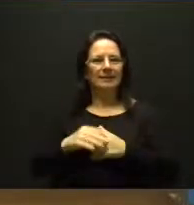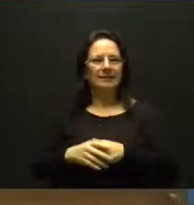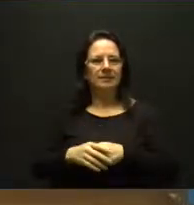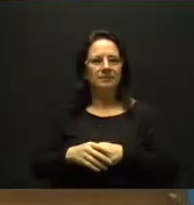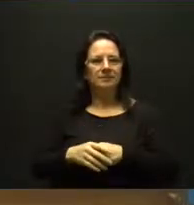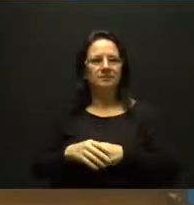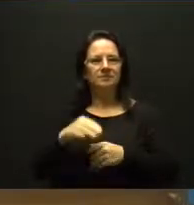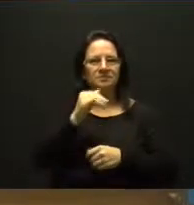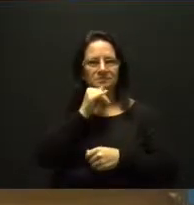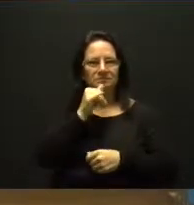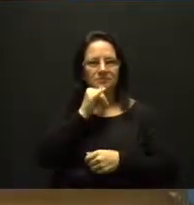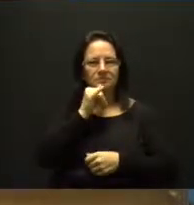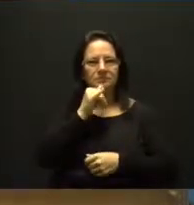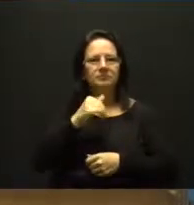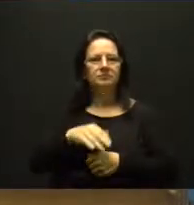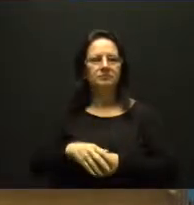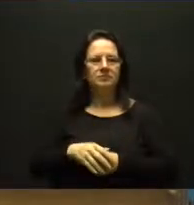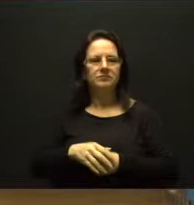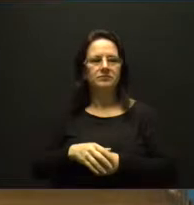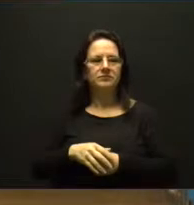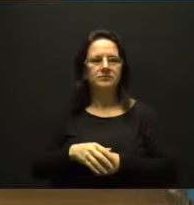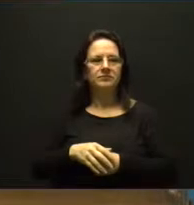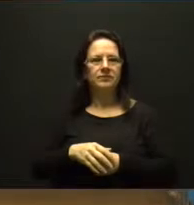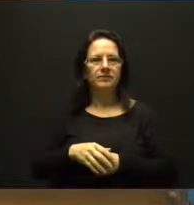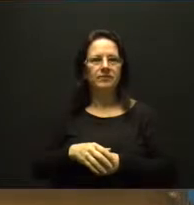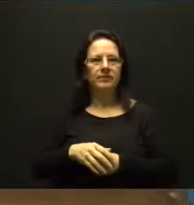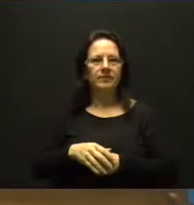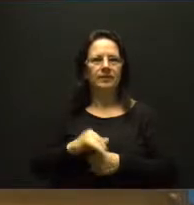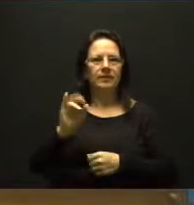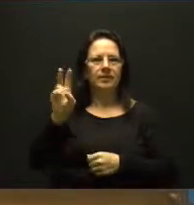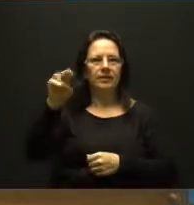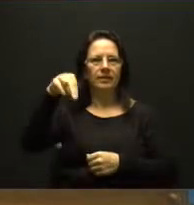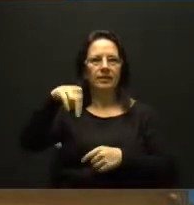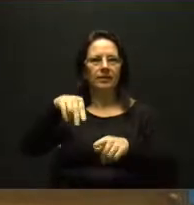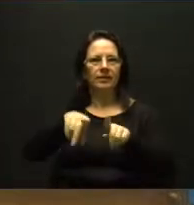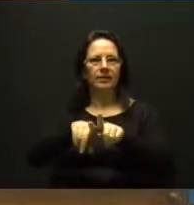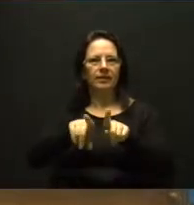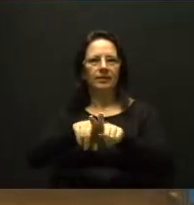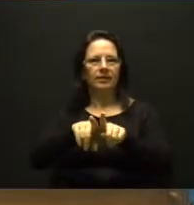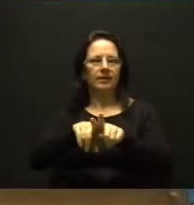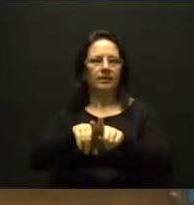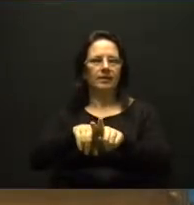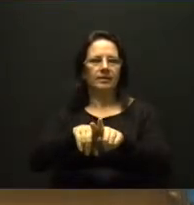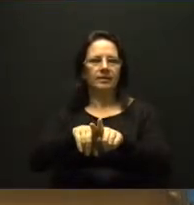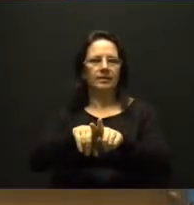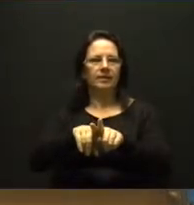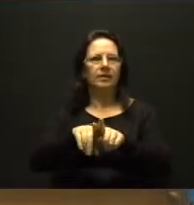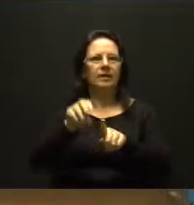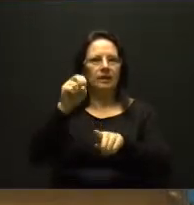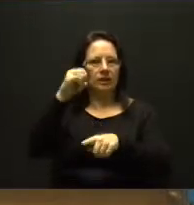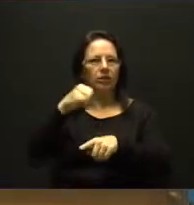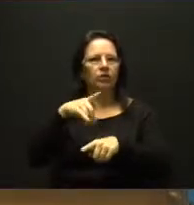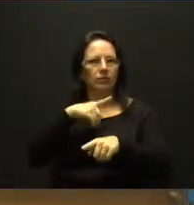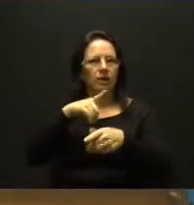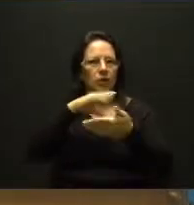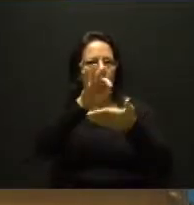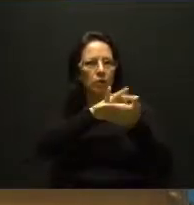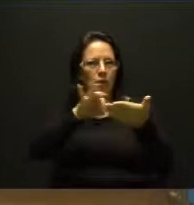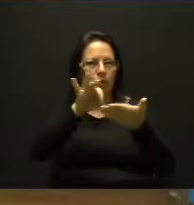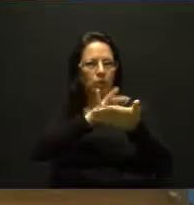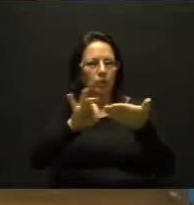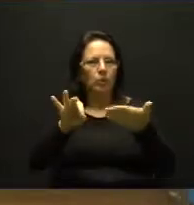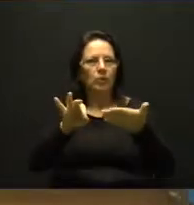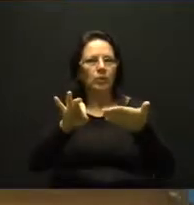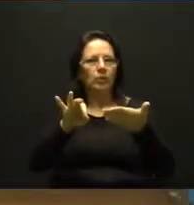por exemplo voltando à minha fala vereador e vai do branco que gosta de questionar essas coisas também se tivesse uma correção no jurídico